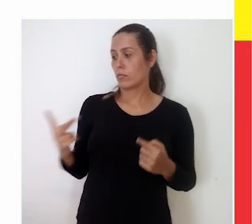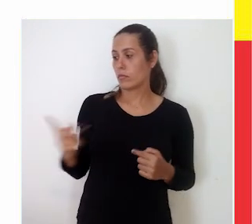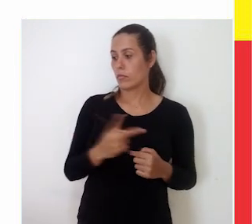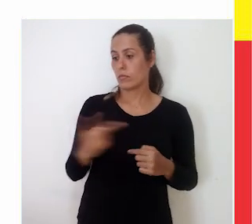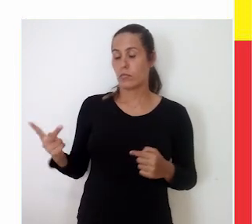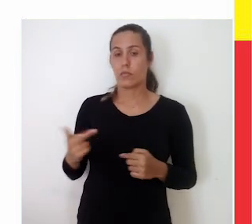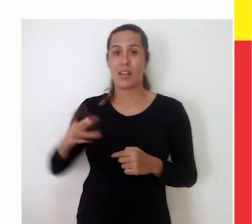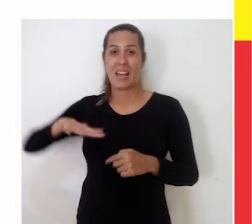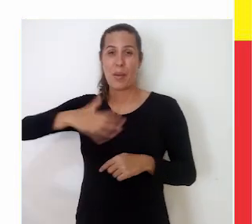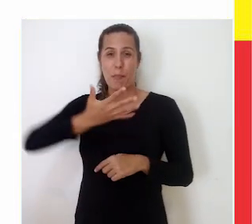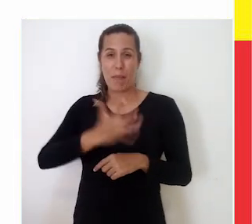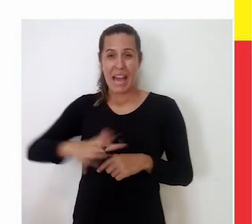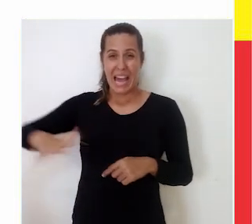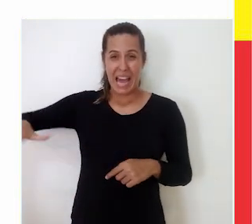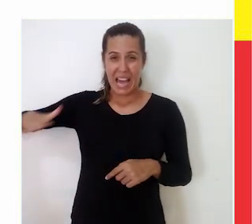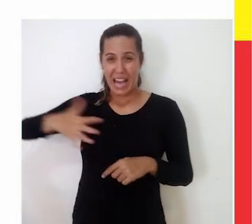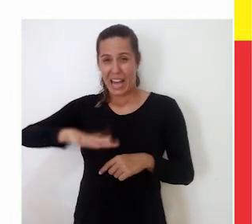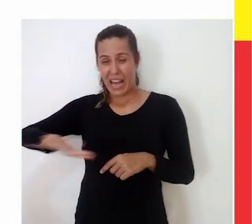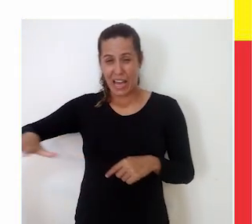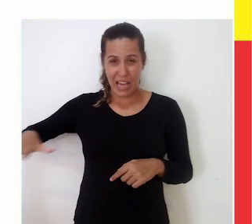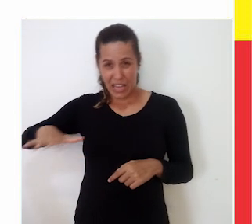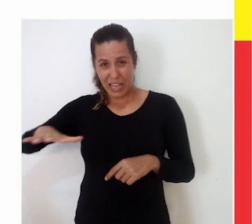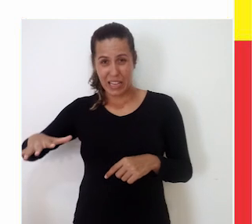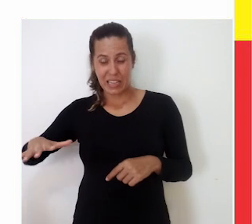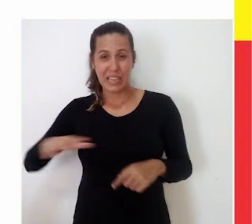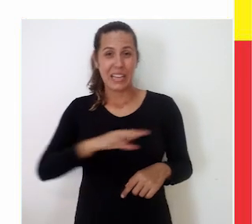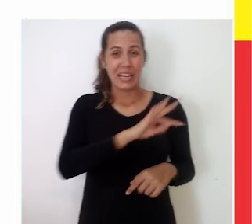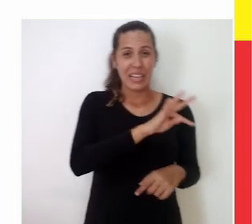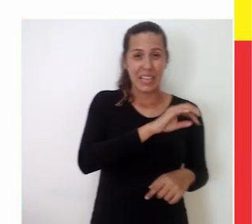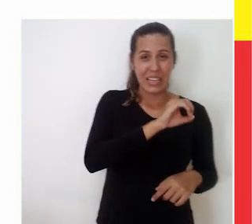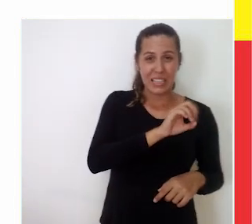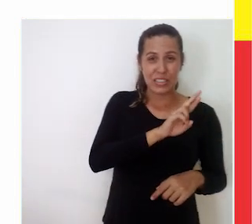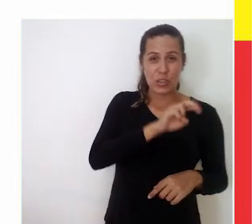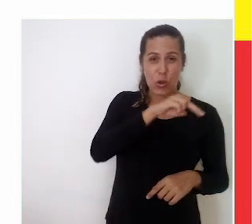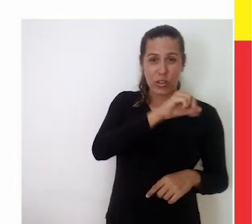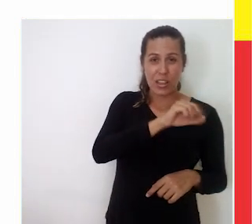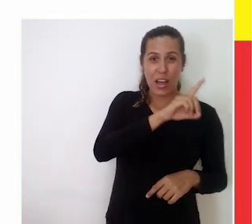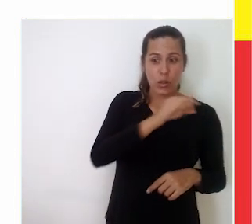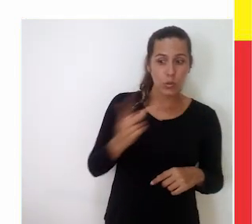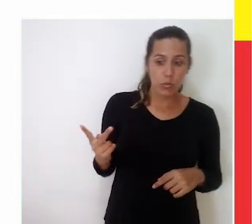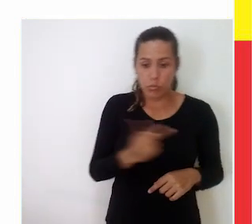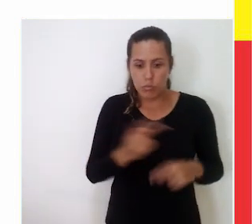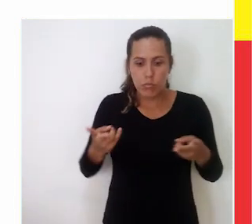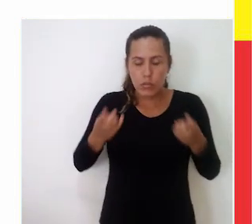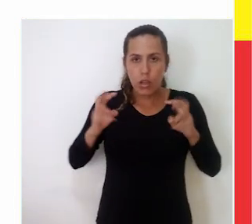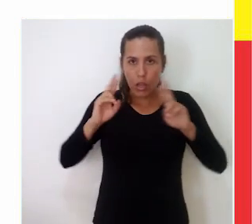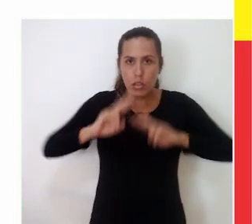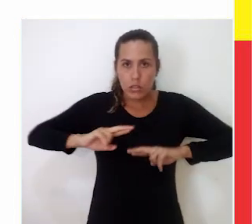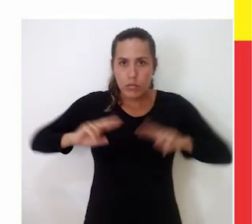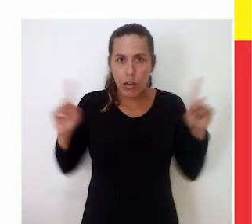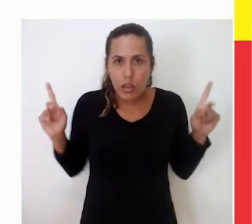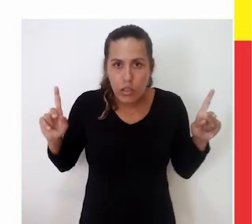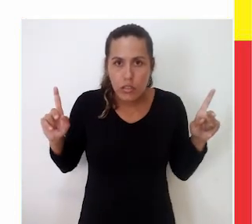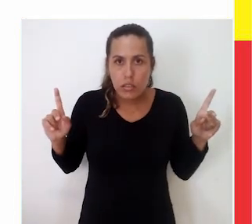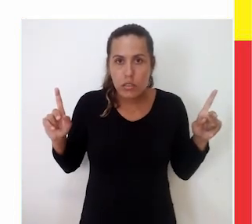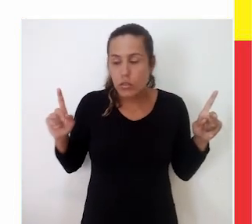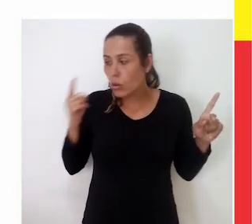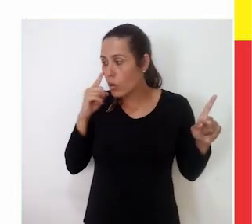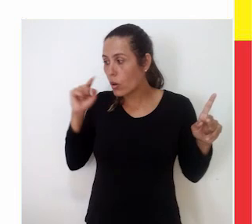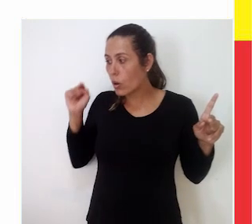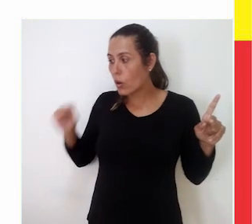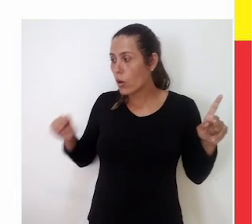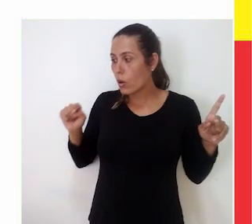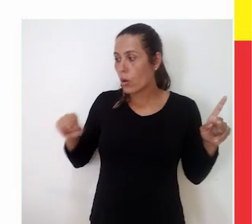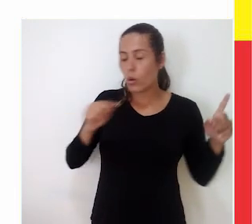é mar, água, tornado, T de terra. Olha só, formato de um funil,